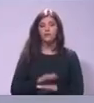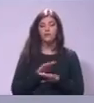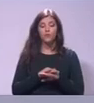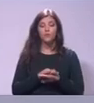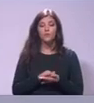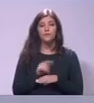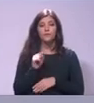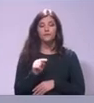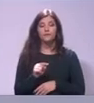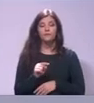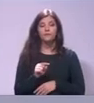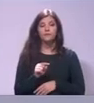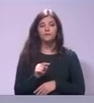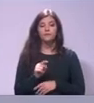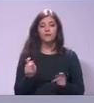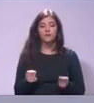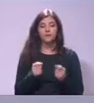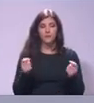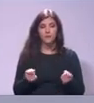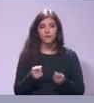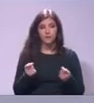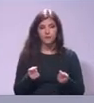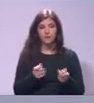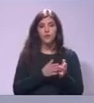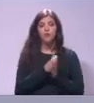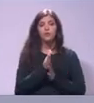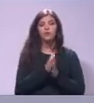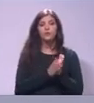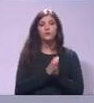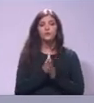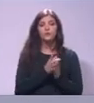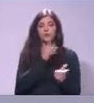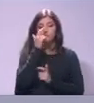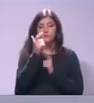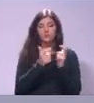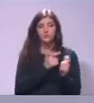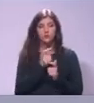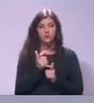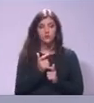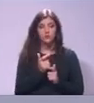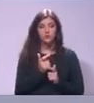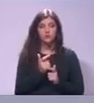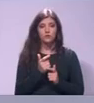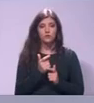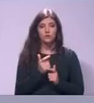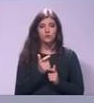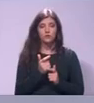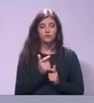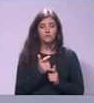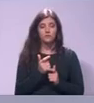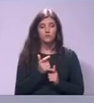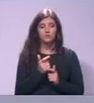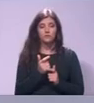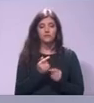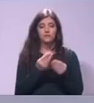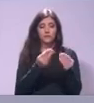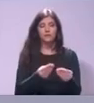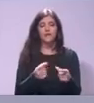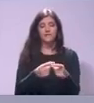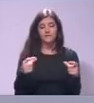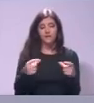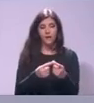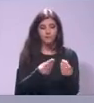esta esta campanha utiliza as pessoas que estão à frente para fazerem entrega dos